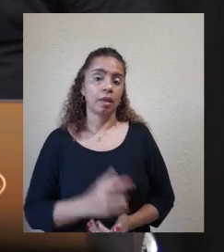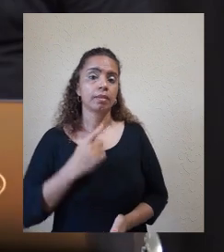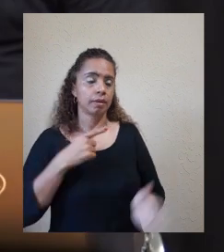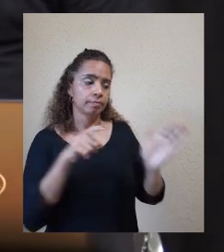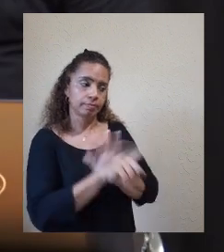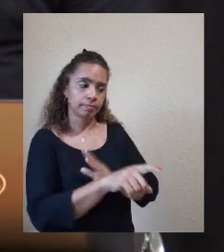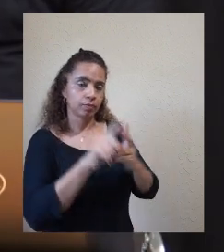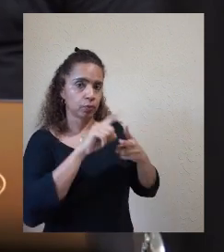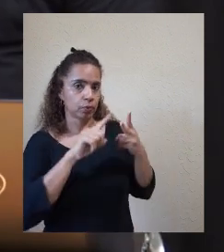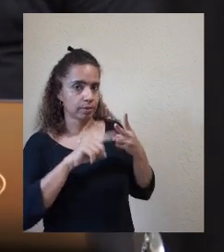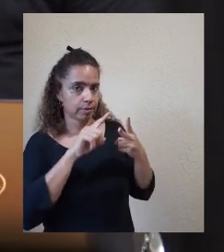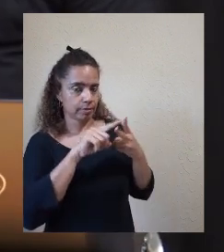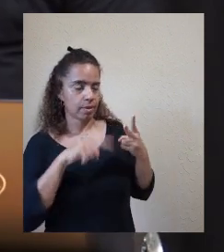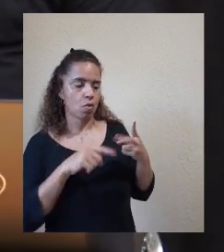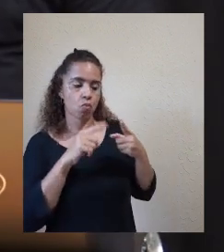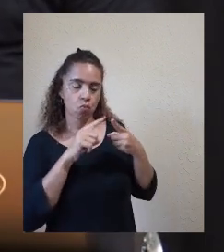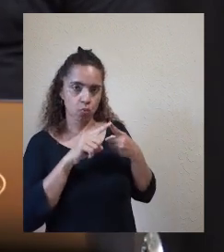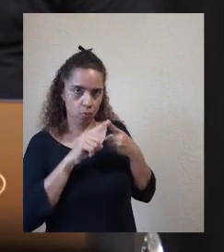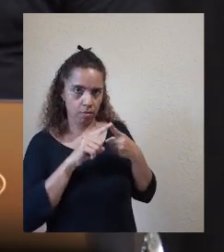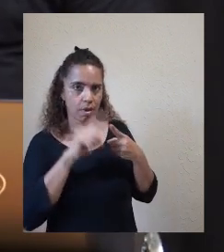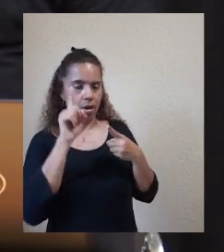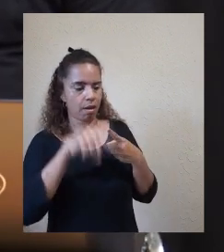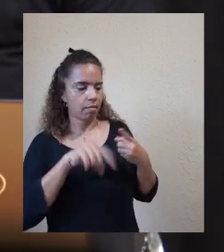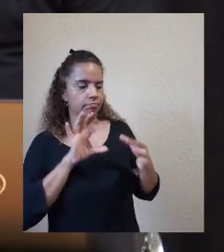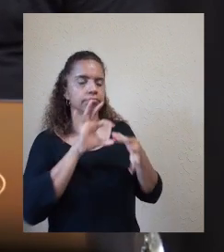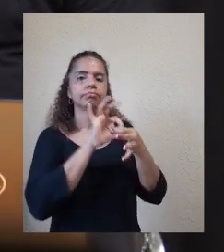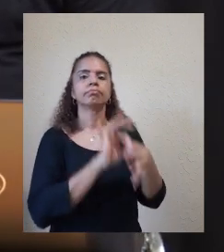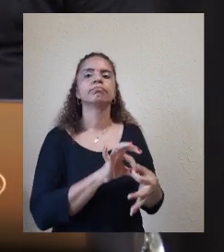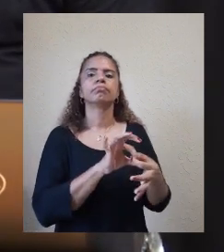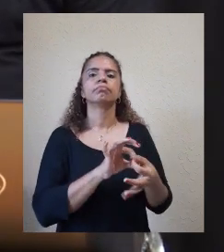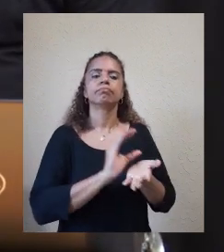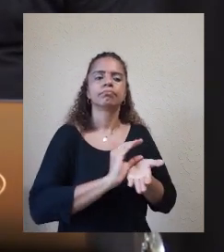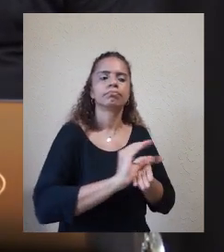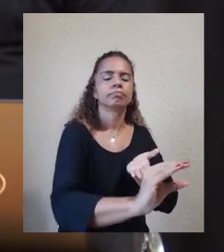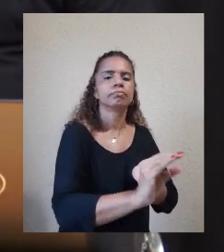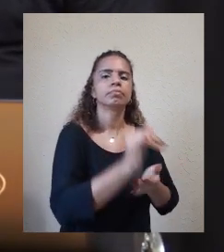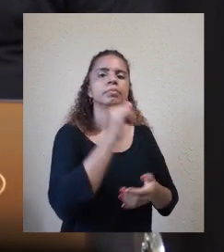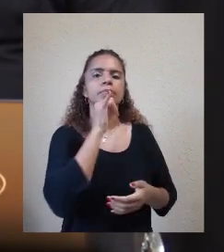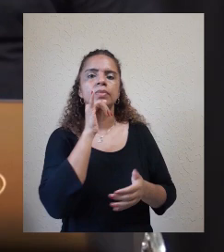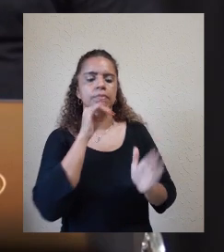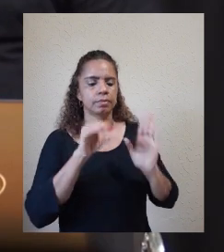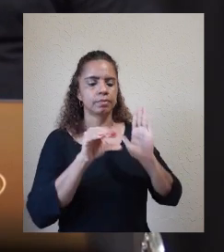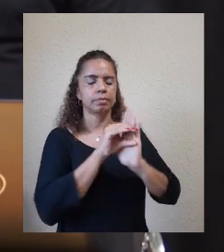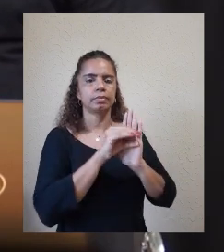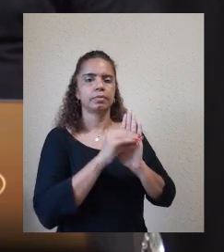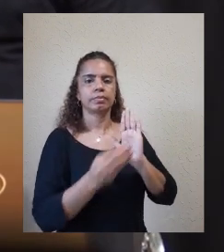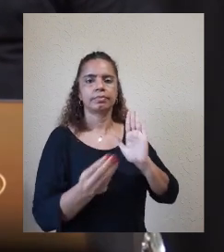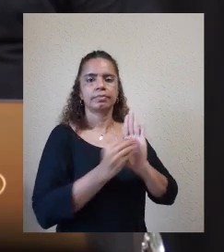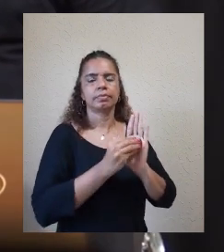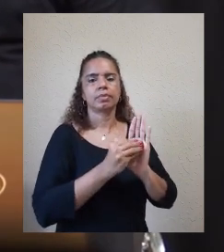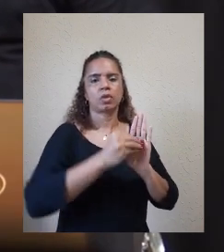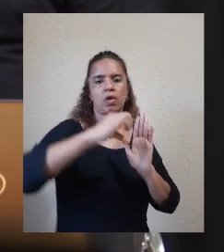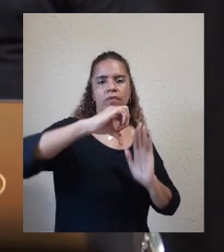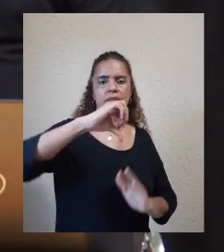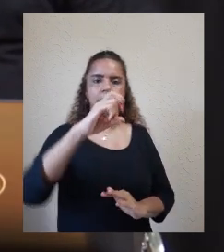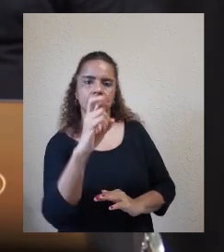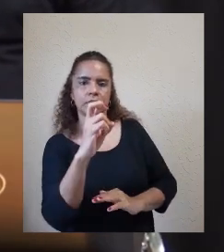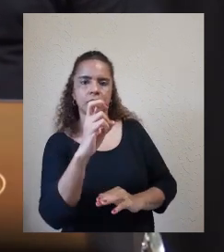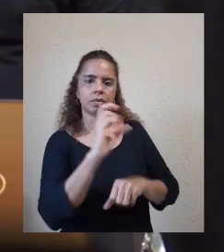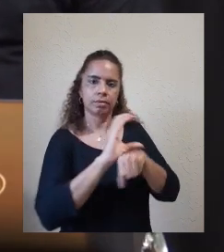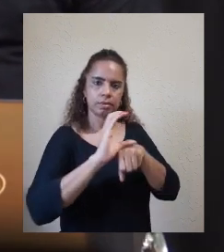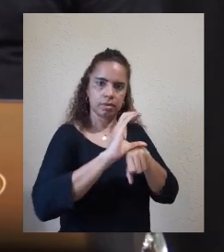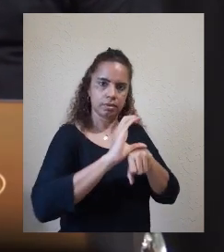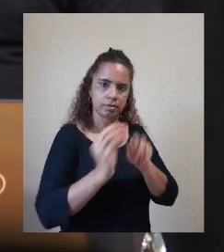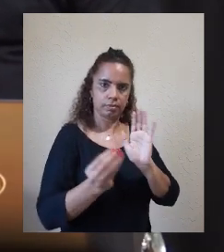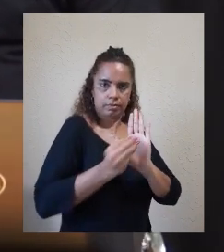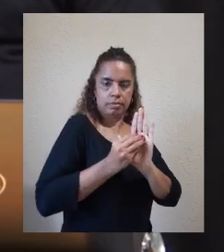é diretamente ligada a essa questão do financiamento, né? Se essa emenda, essa redução de verba, não só por conta da emenda constitucional, mas também porque o